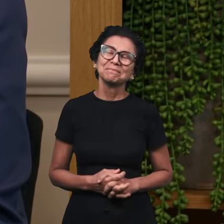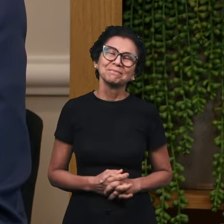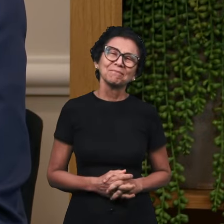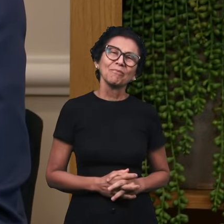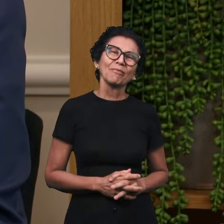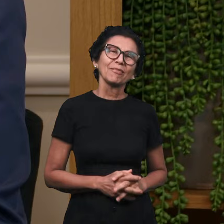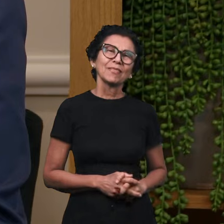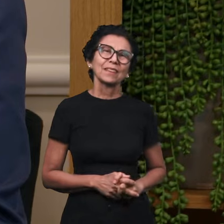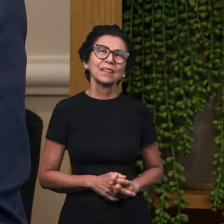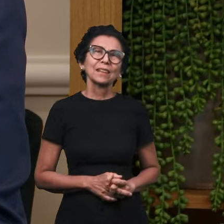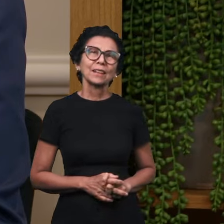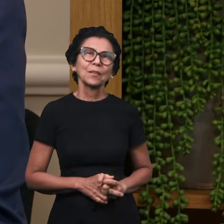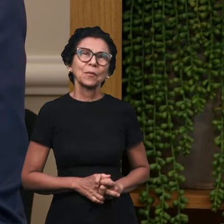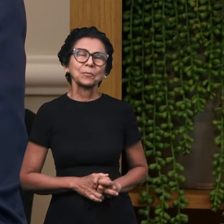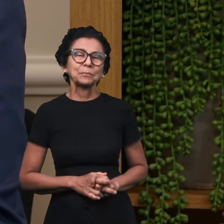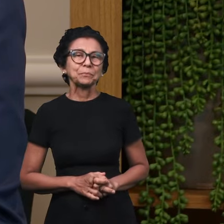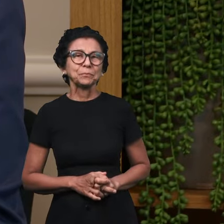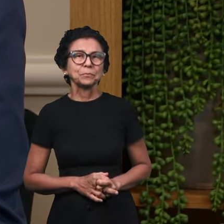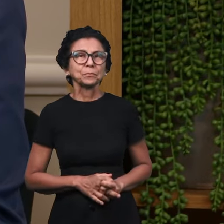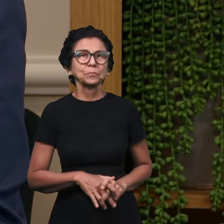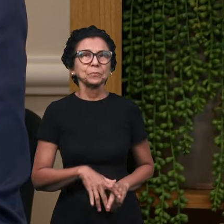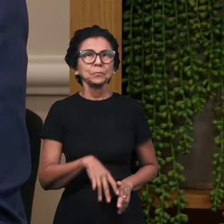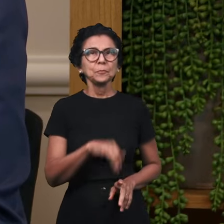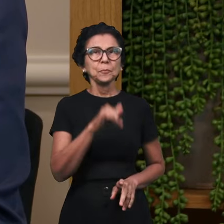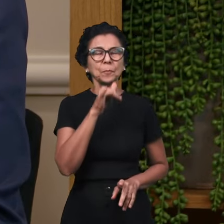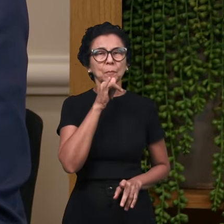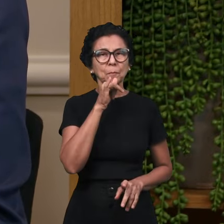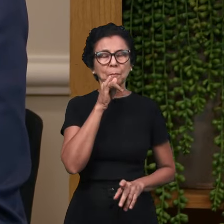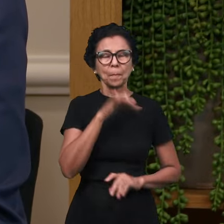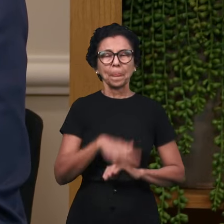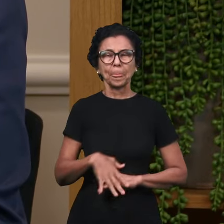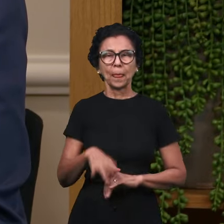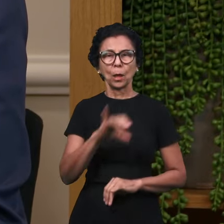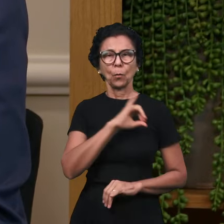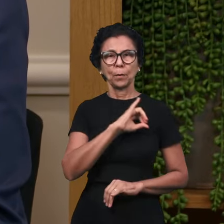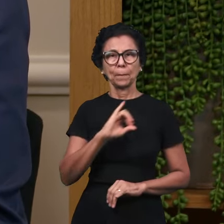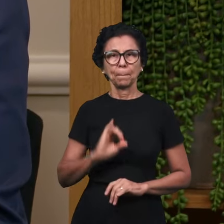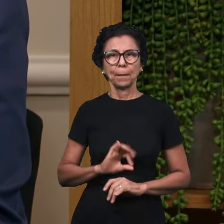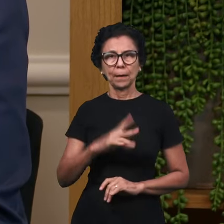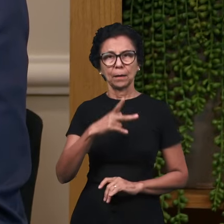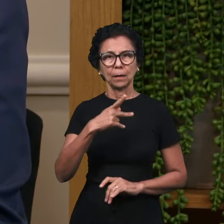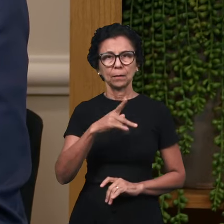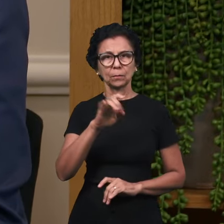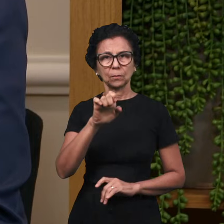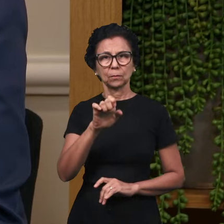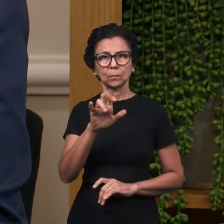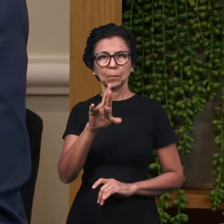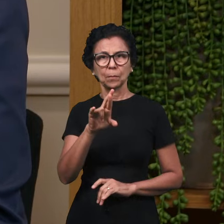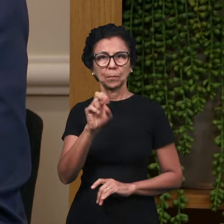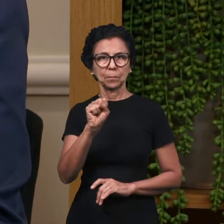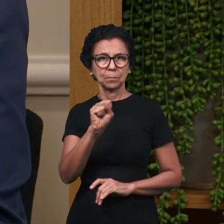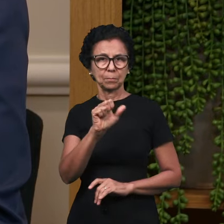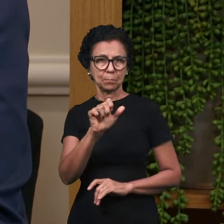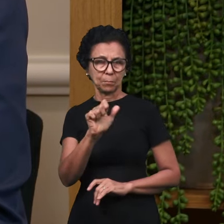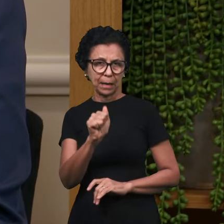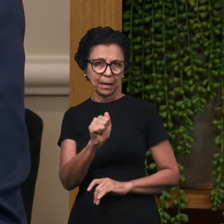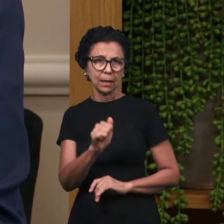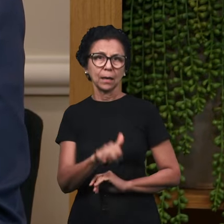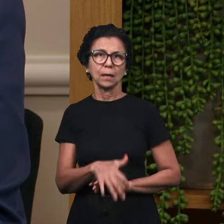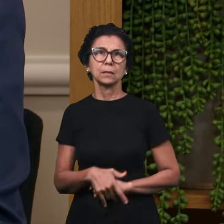história também houveram sonhos. Por exemplo, o Império Persa, estudando a história do Império Persa,